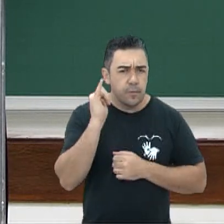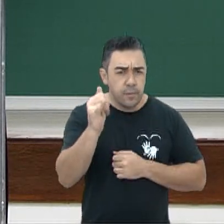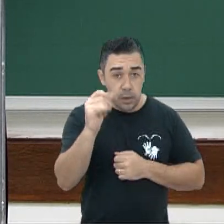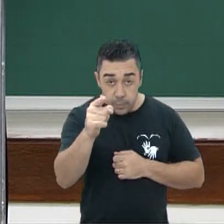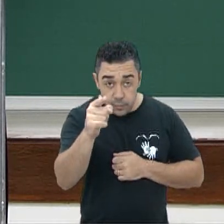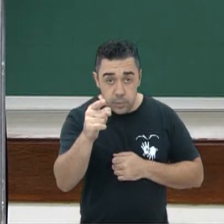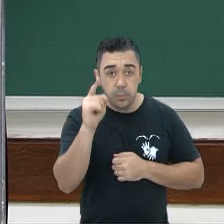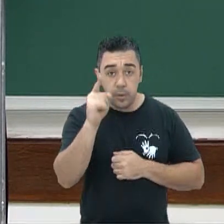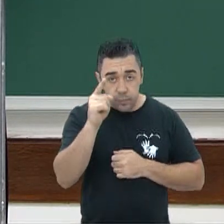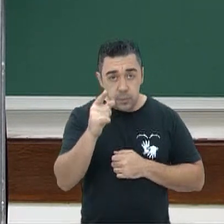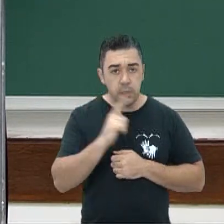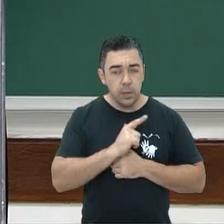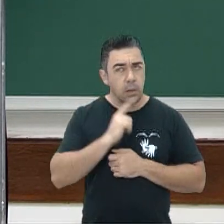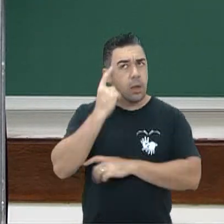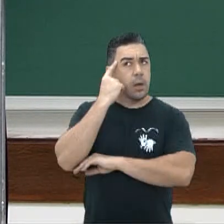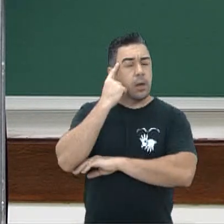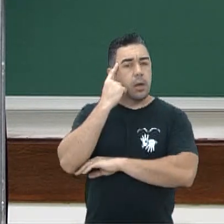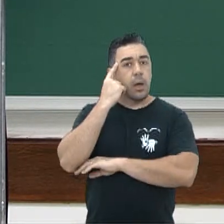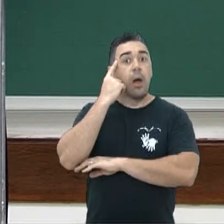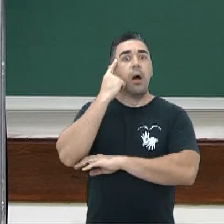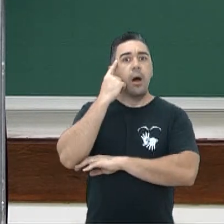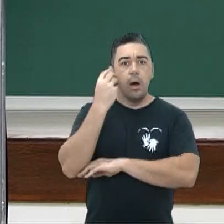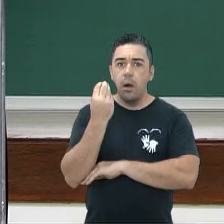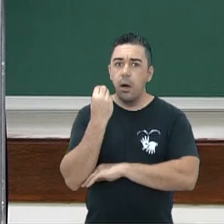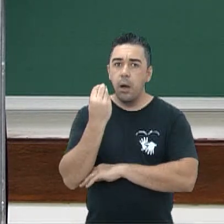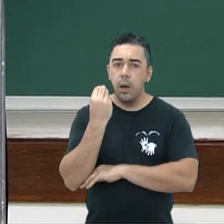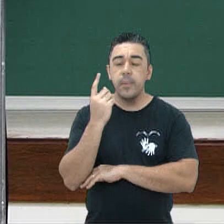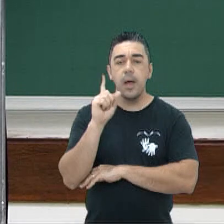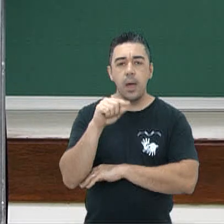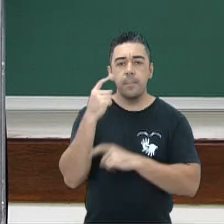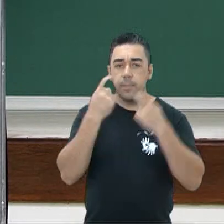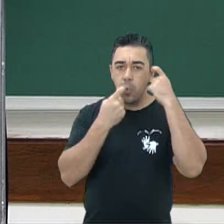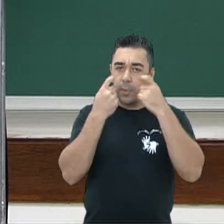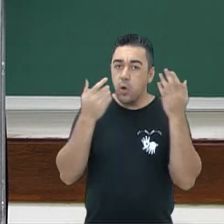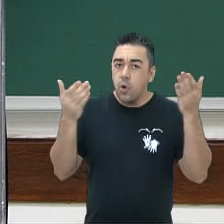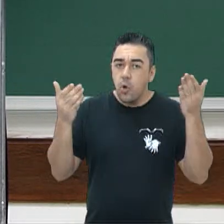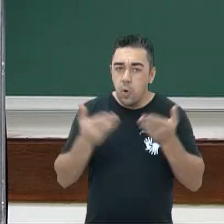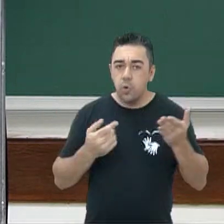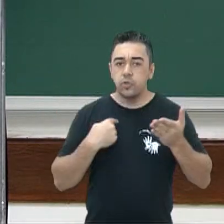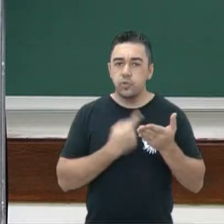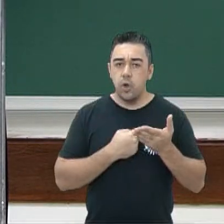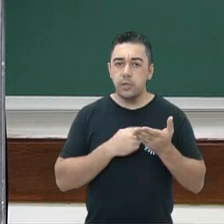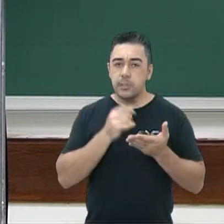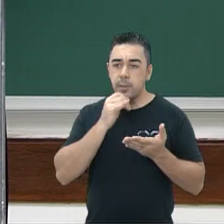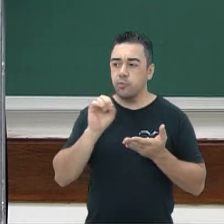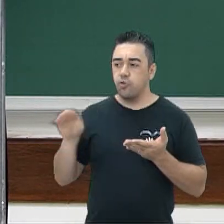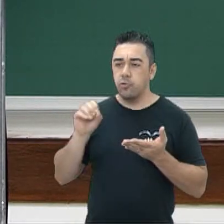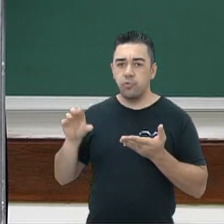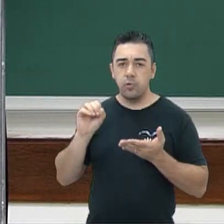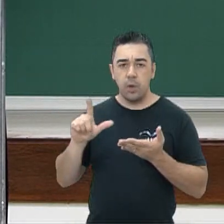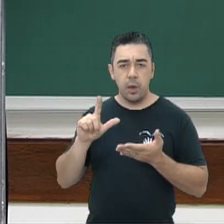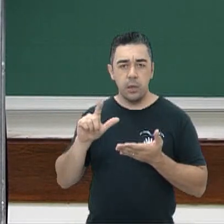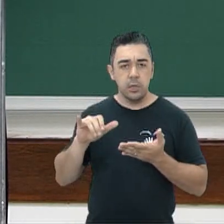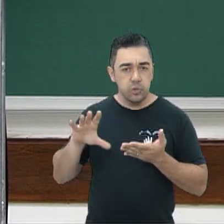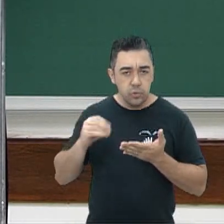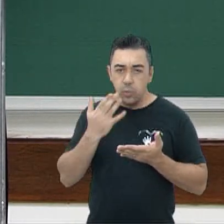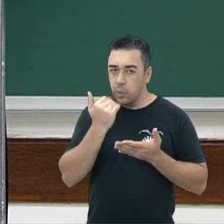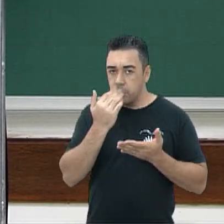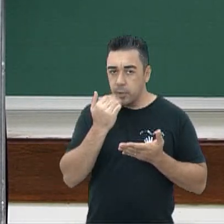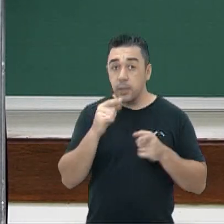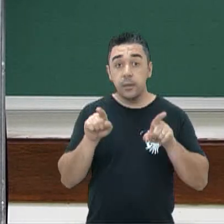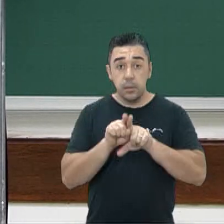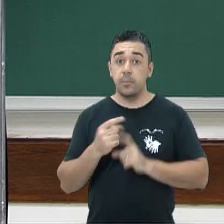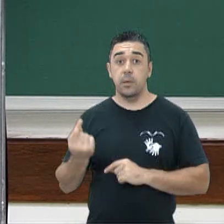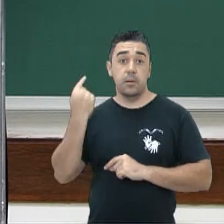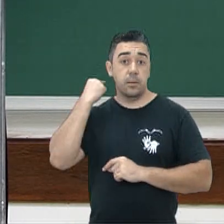você, aluno? Para que você tenha uma noção que essa preocupação que hoje a gente tem com o desperdício de alimento, com o desperdício de comida,